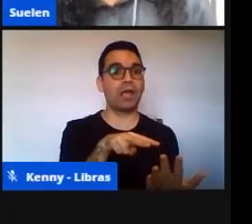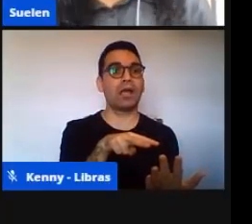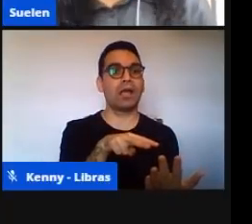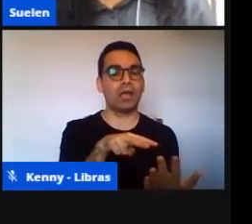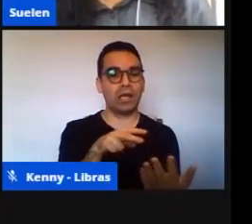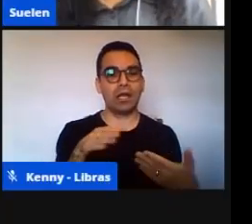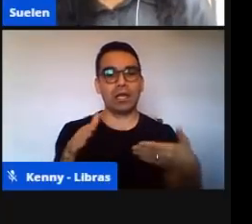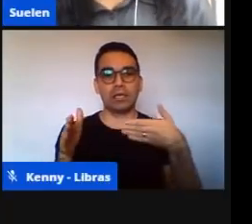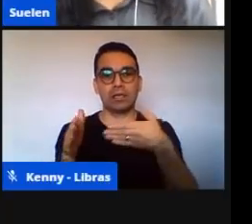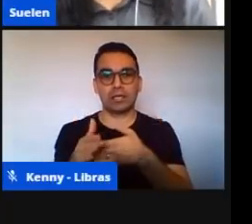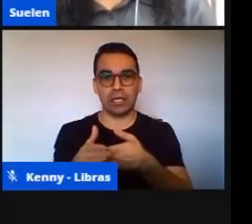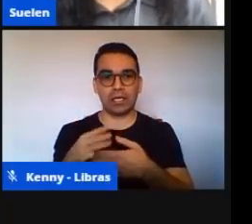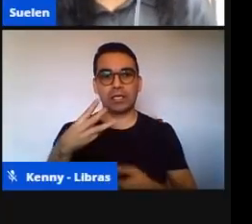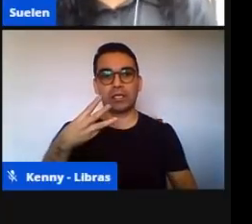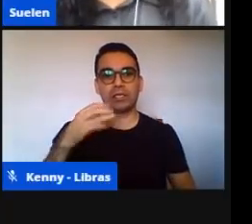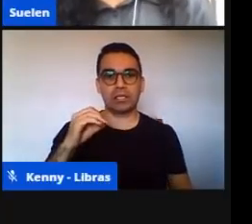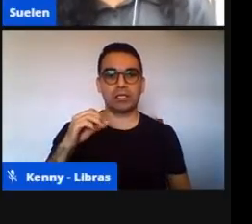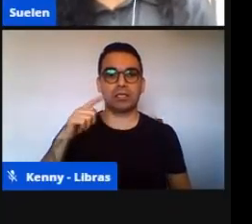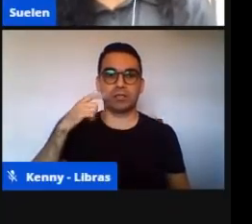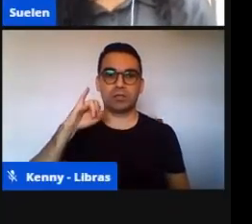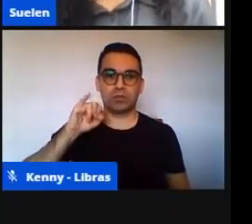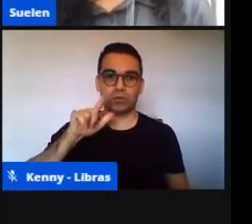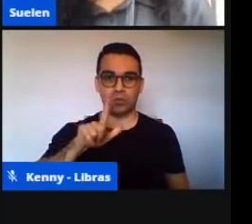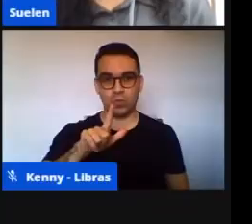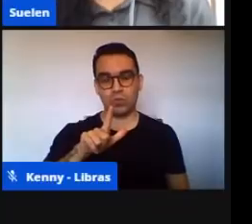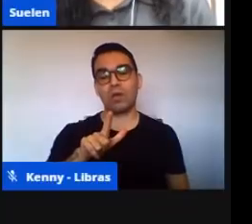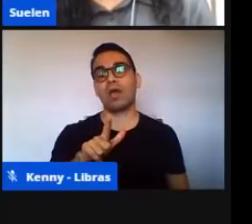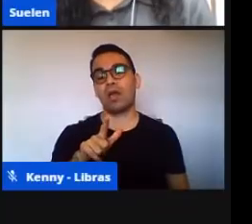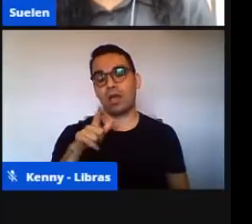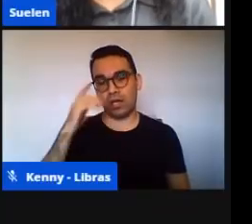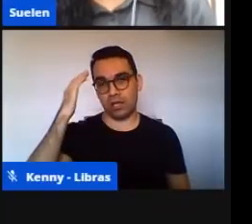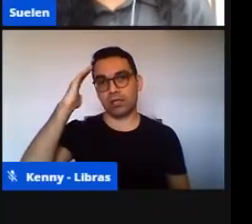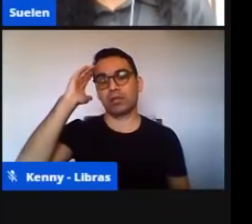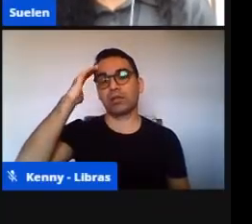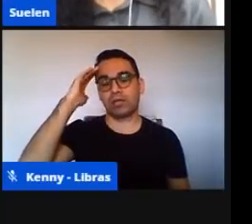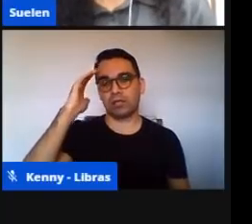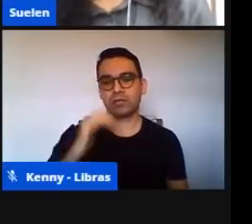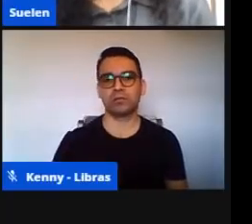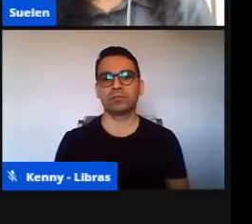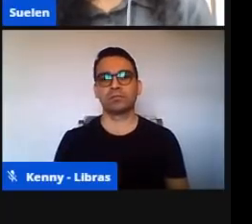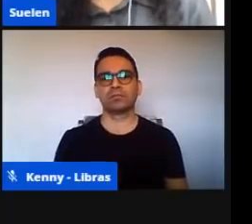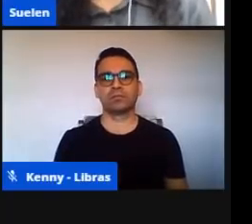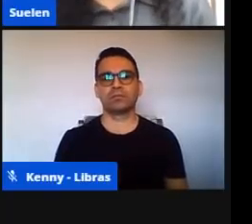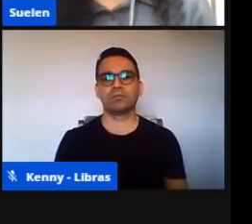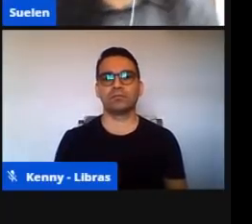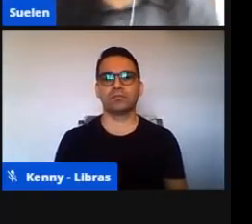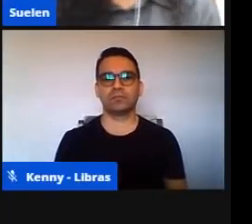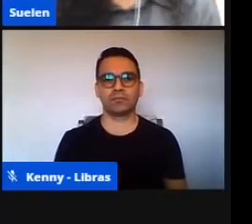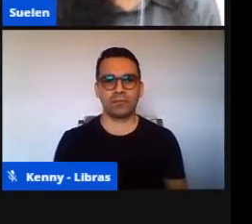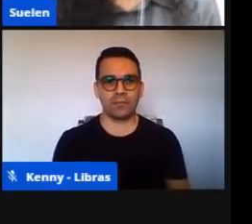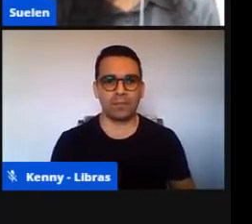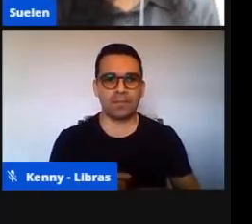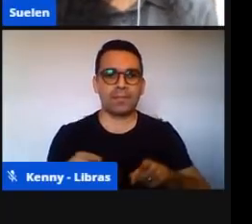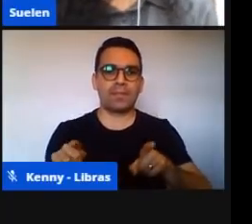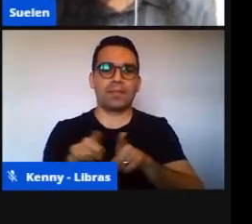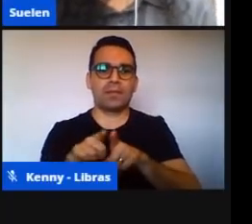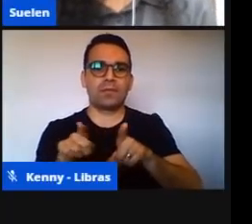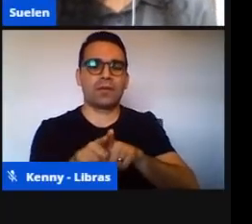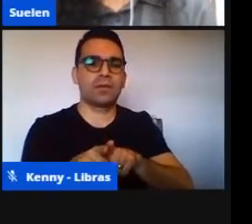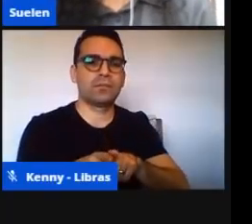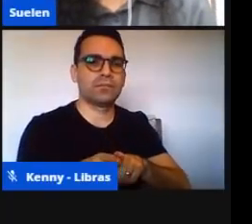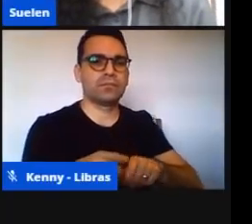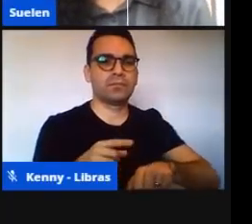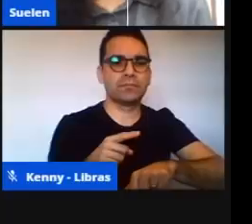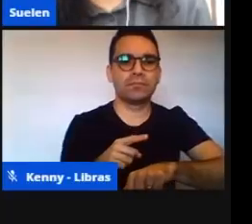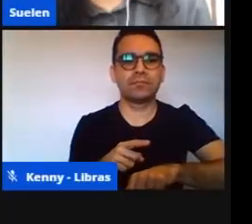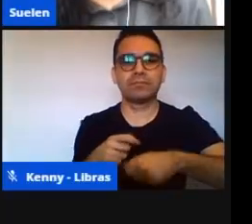Na preparação, a gente precisa garantir a temperatura adequada. Então, a gente precisa garantir todas